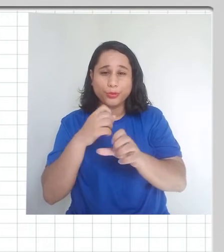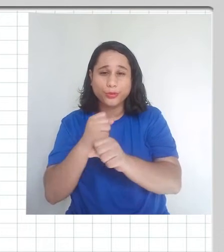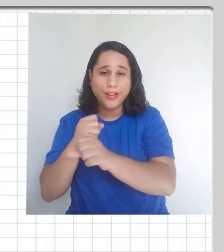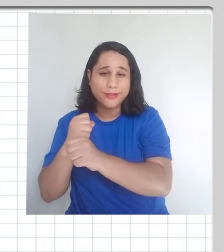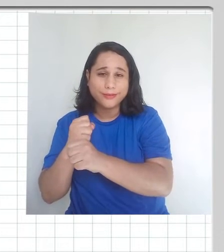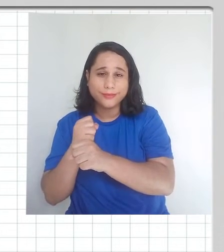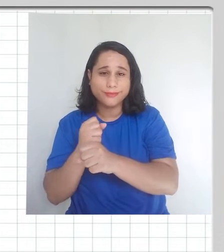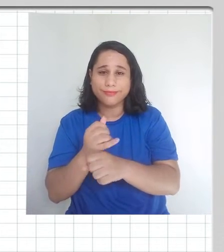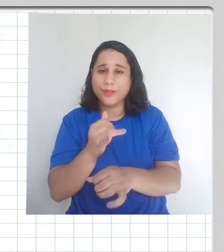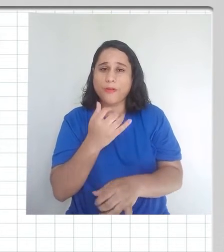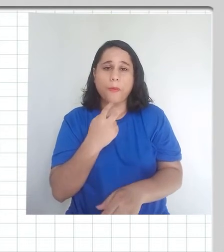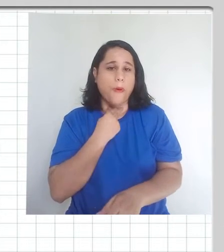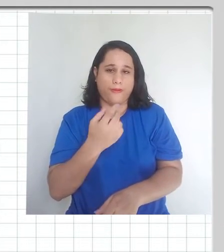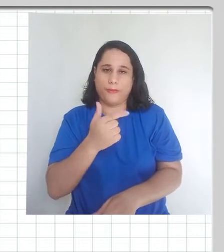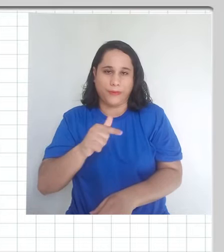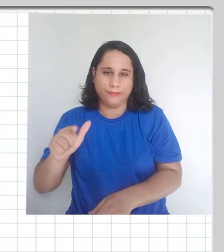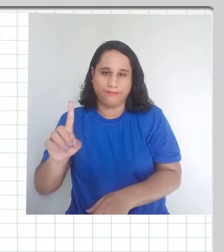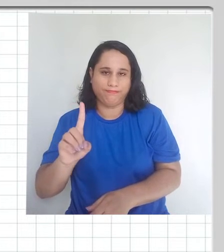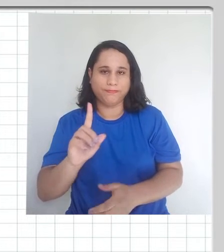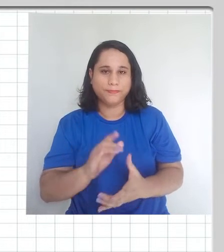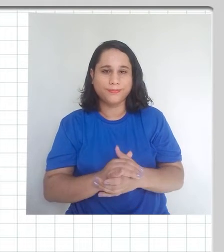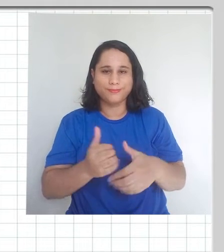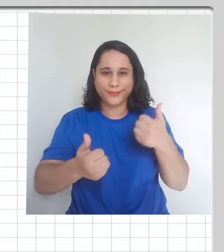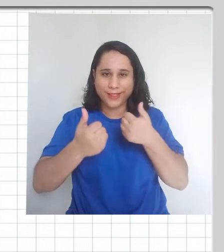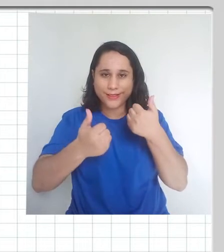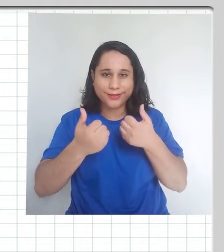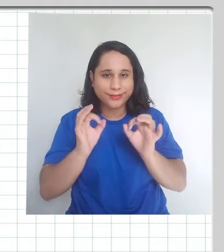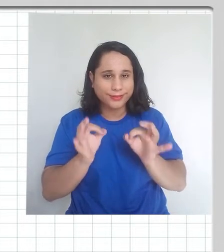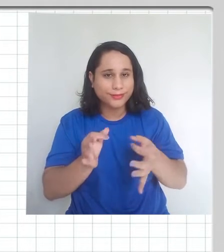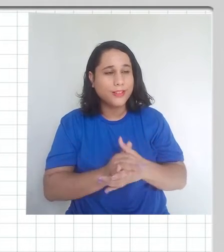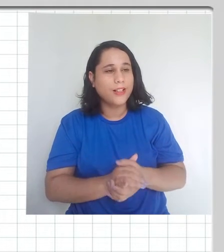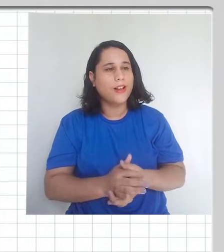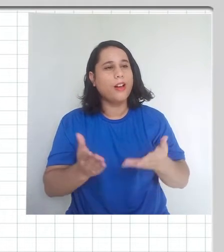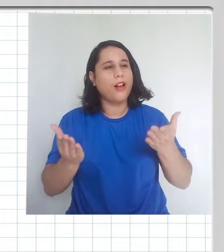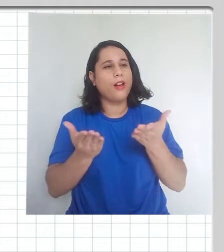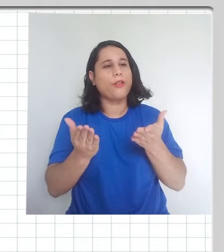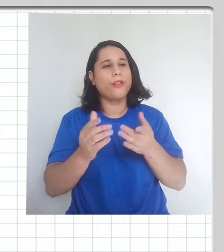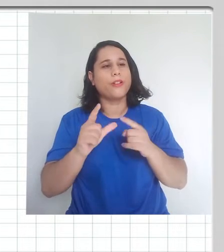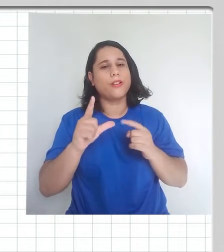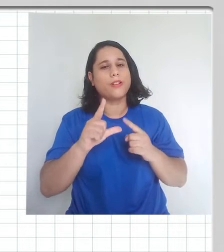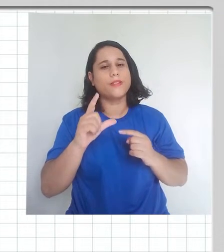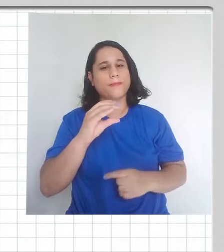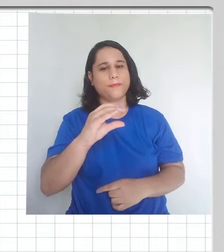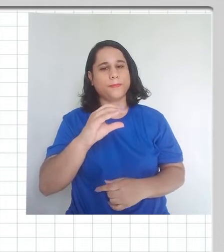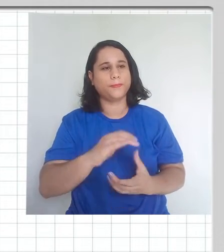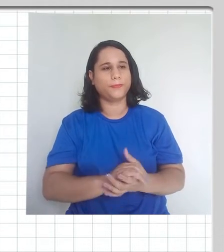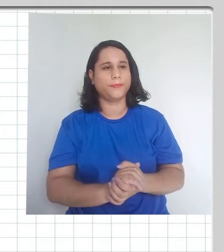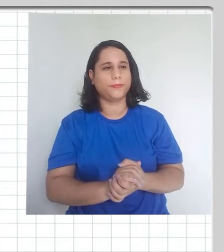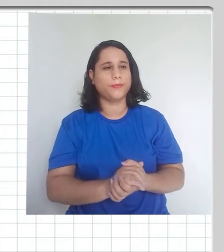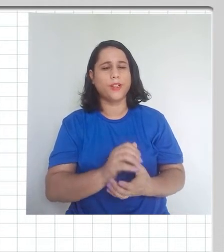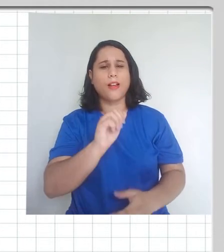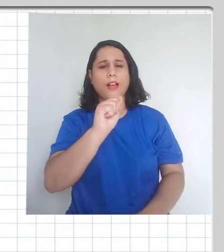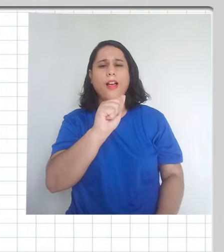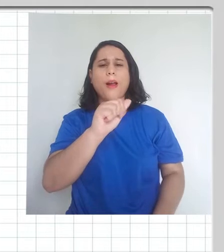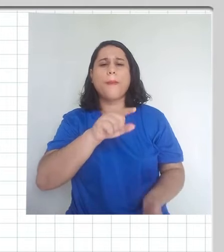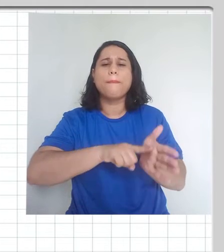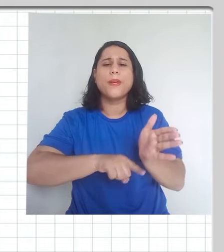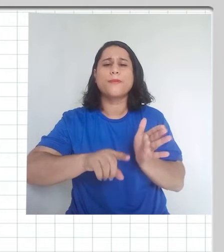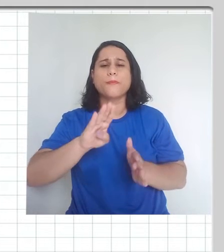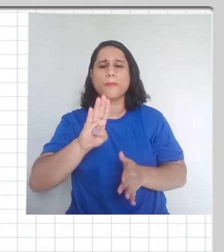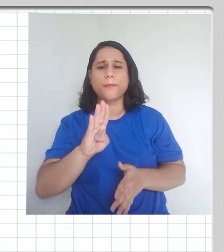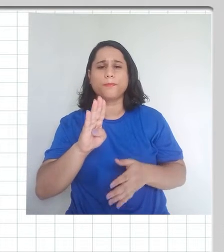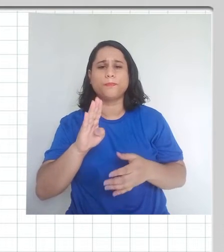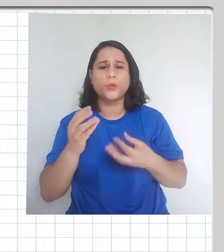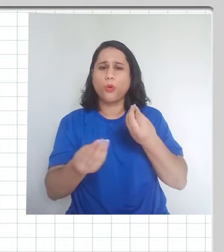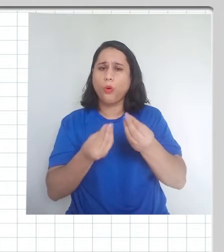elementos sem repetir. Tá joia? Agora vamos para a letra C. A menos B. Como